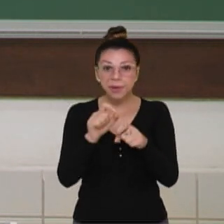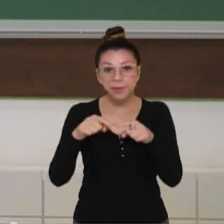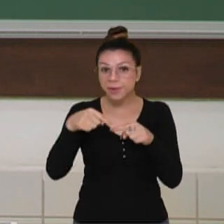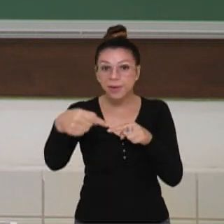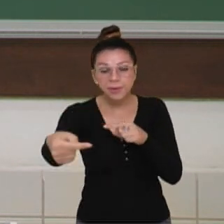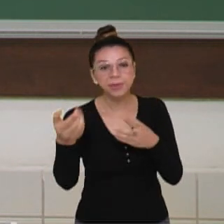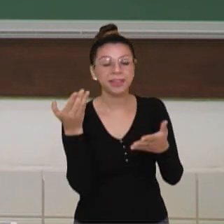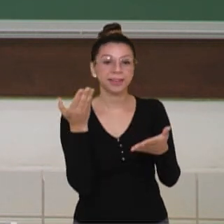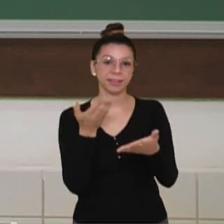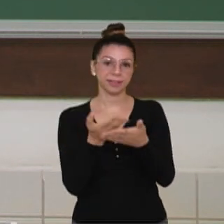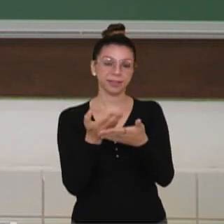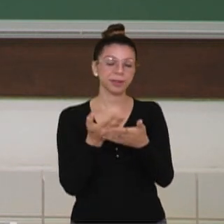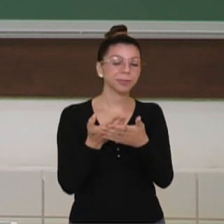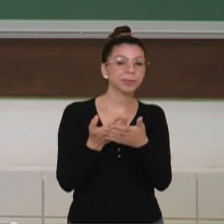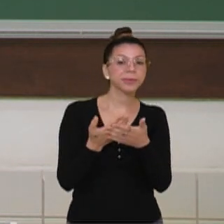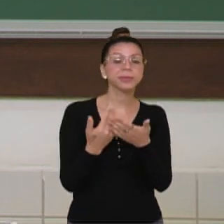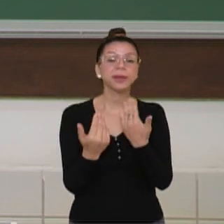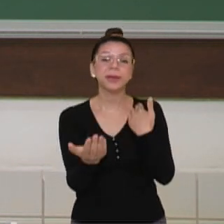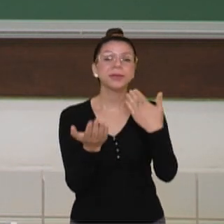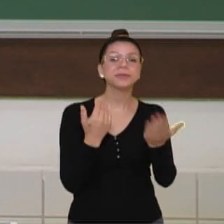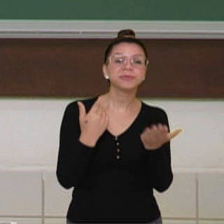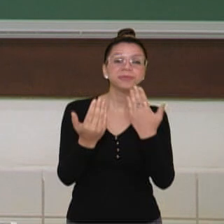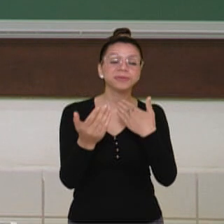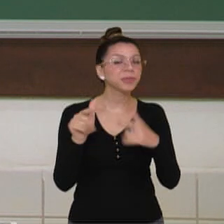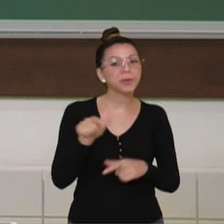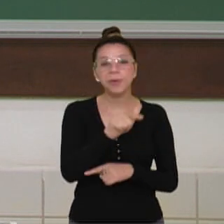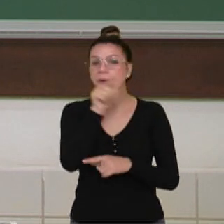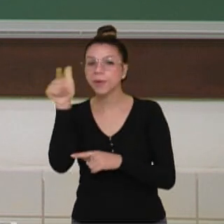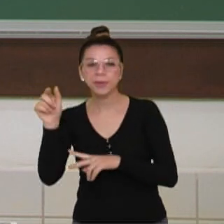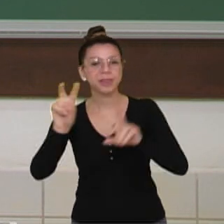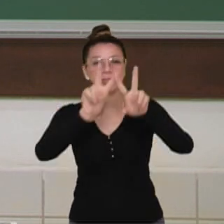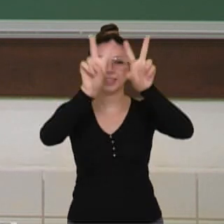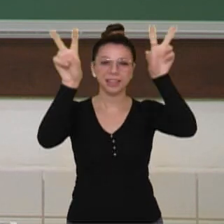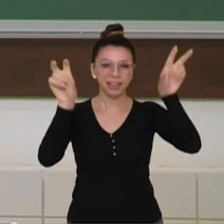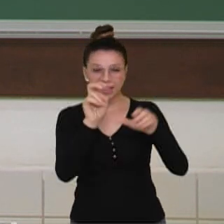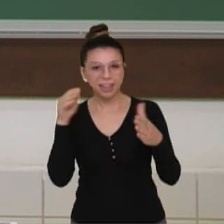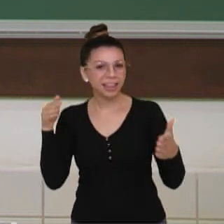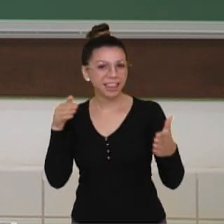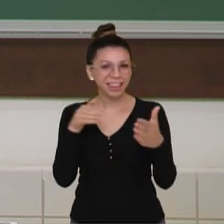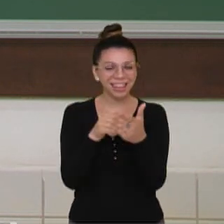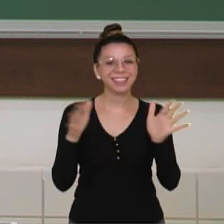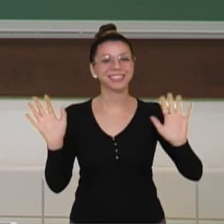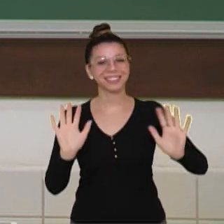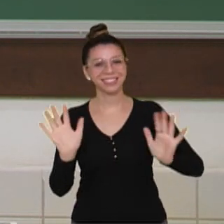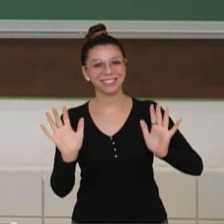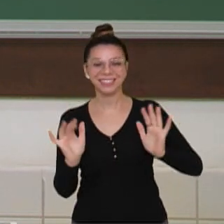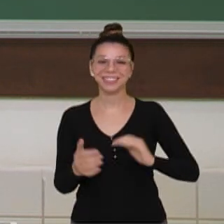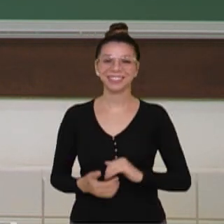próxima aula para a gente conversar sobre outros assuntos. E até mais!